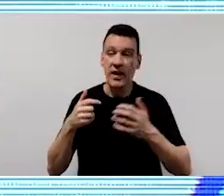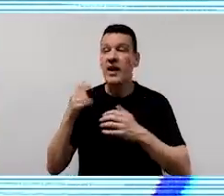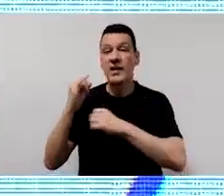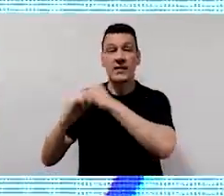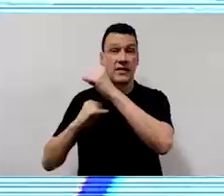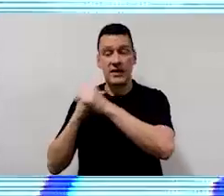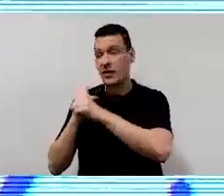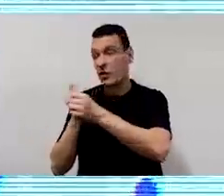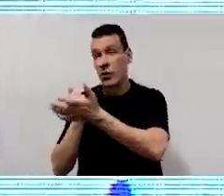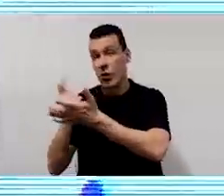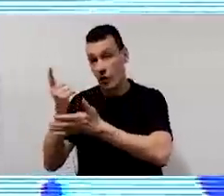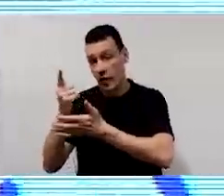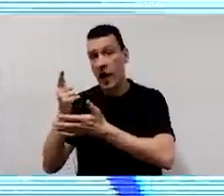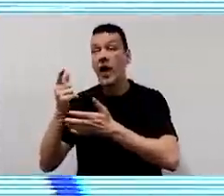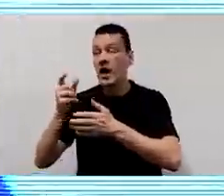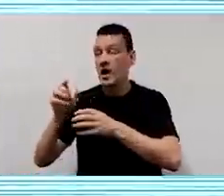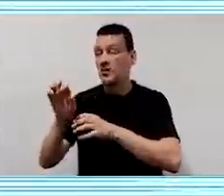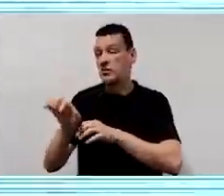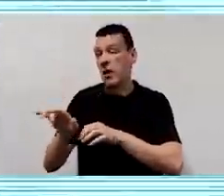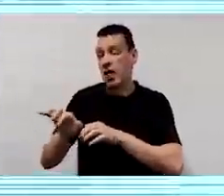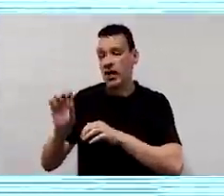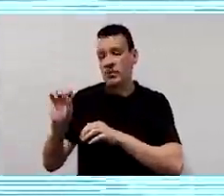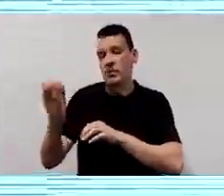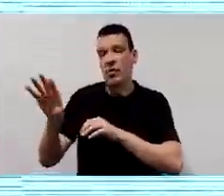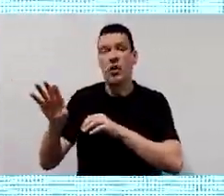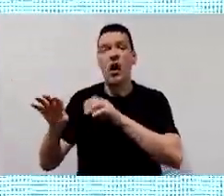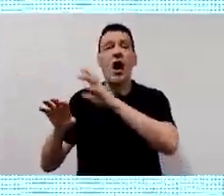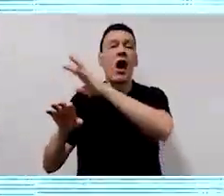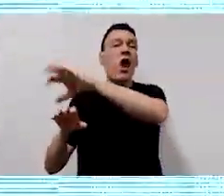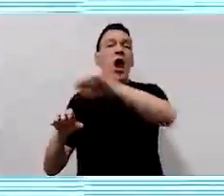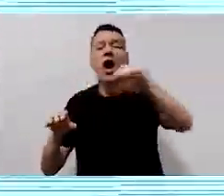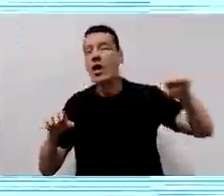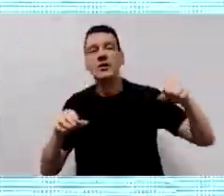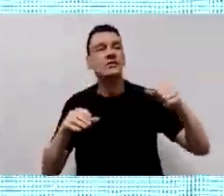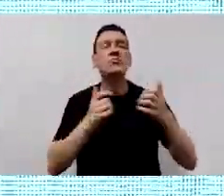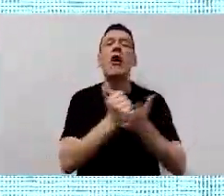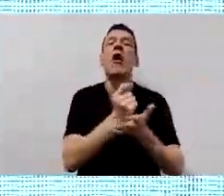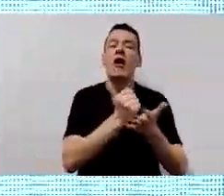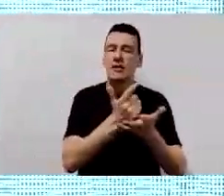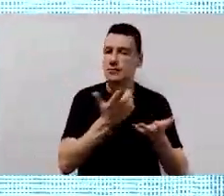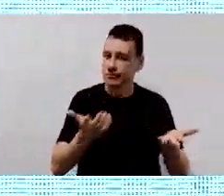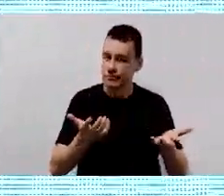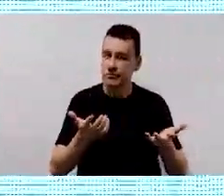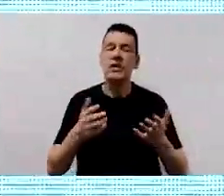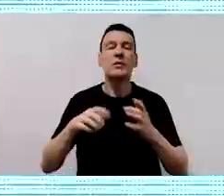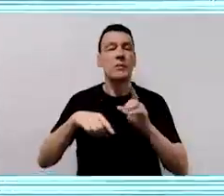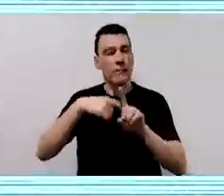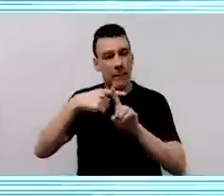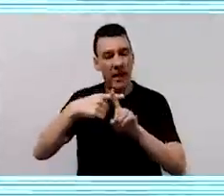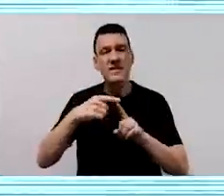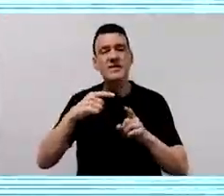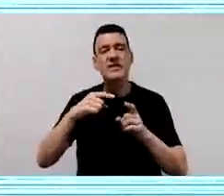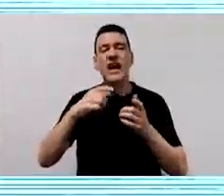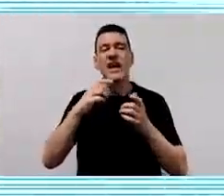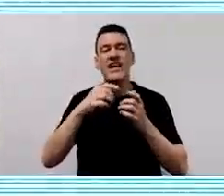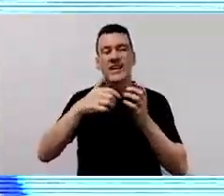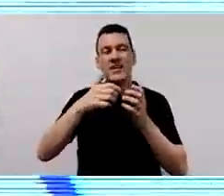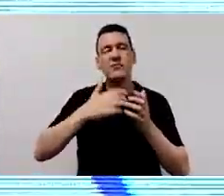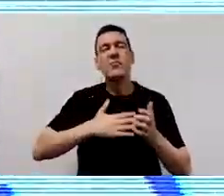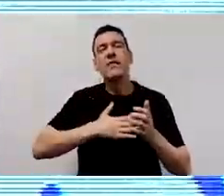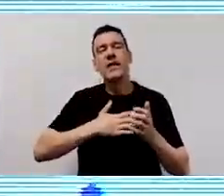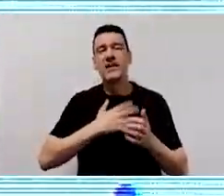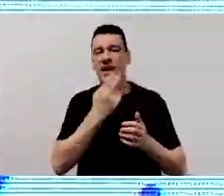usado indevidamente. Depois vem o roubo de identidade, cadastro em contas falsas, solicitações de cartões e serviços com